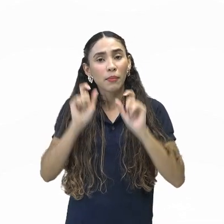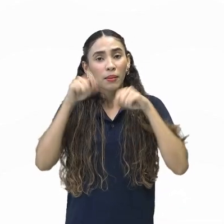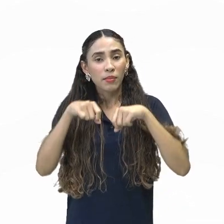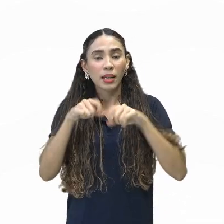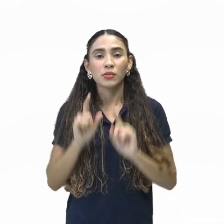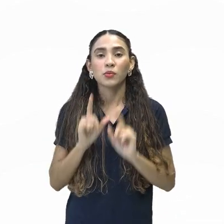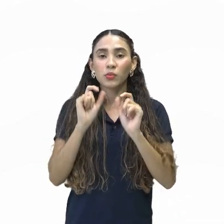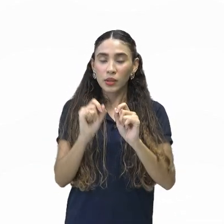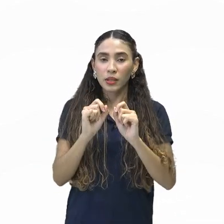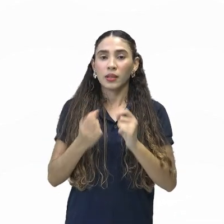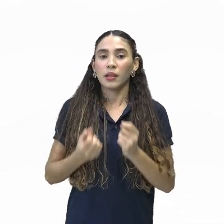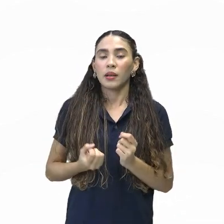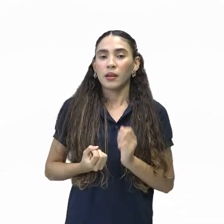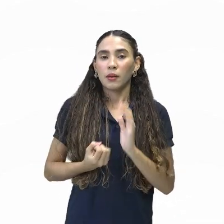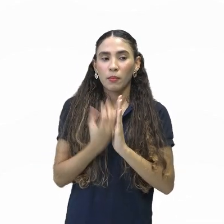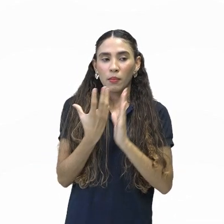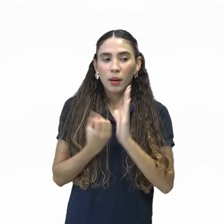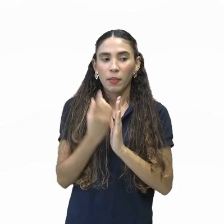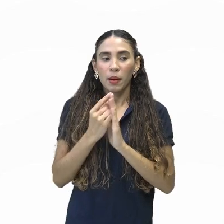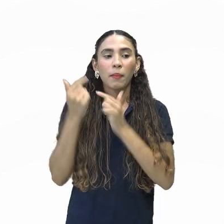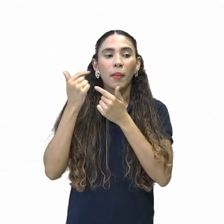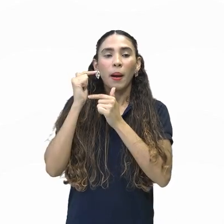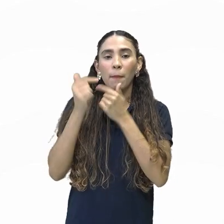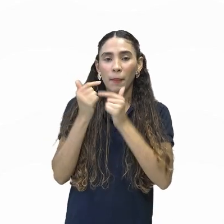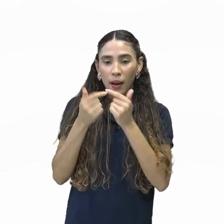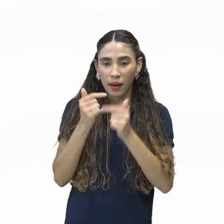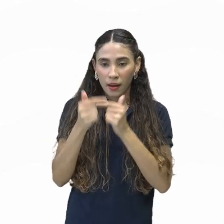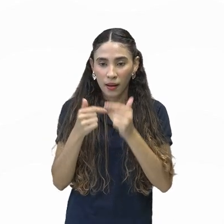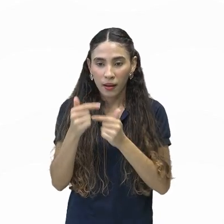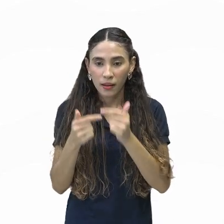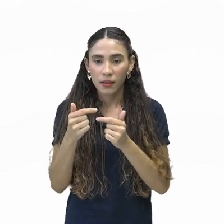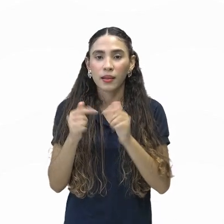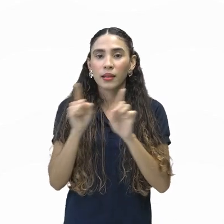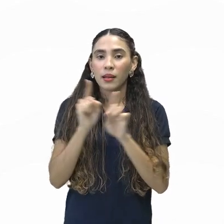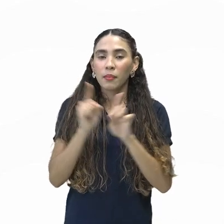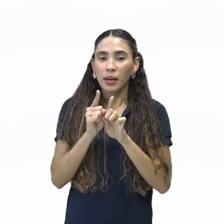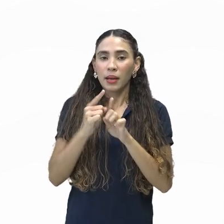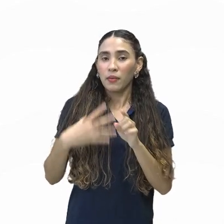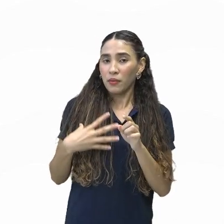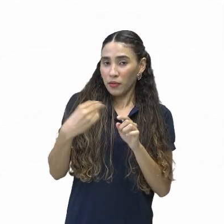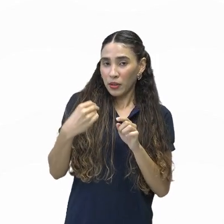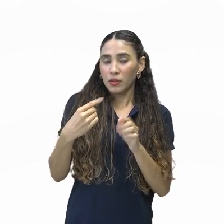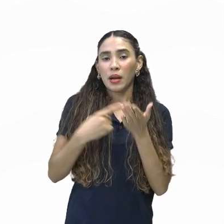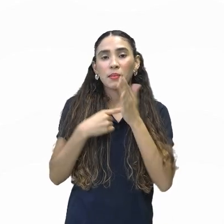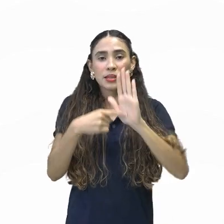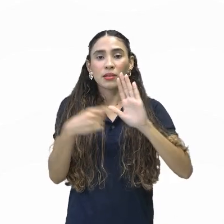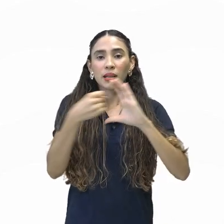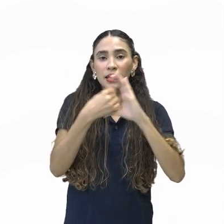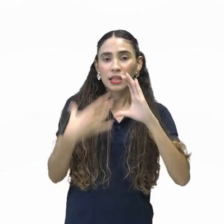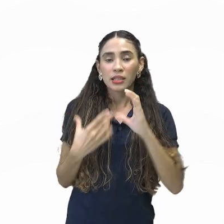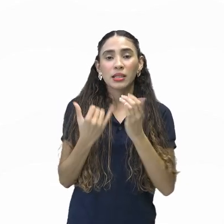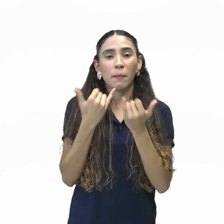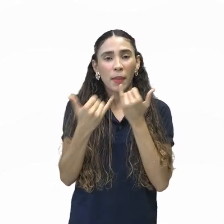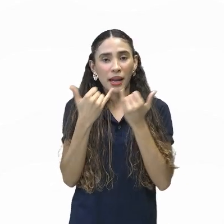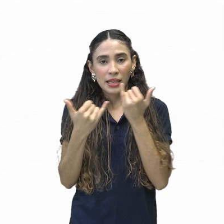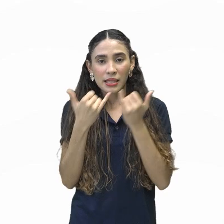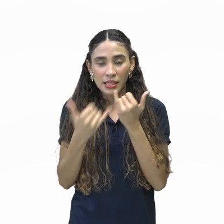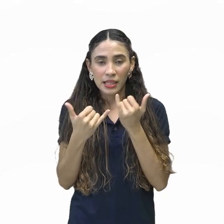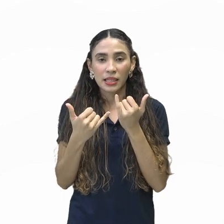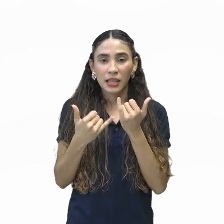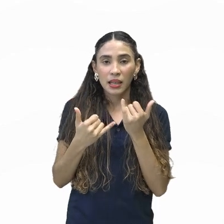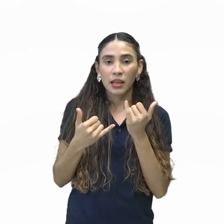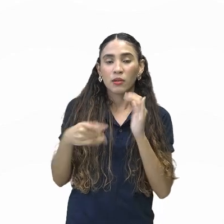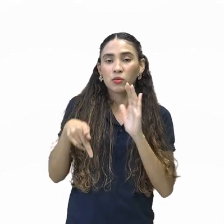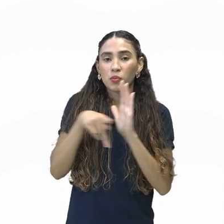se reproduzir, gerando descendentes que apresentam características semelhantes ao dos